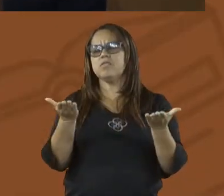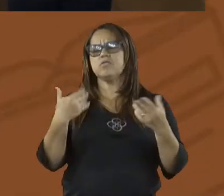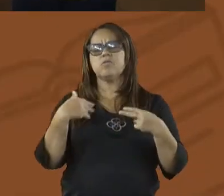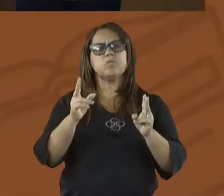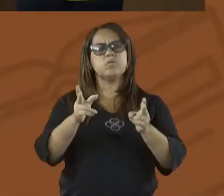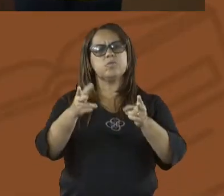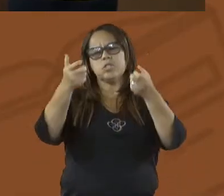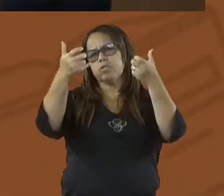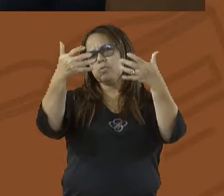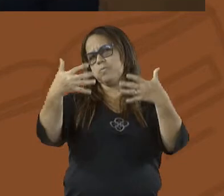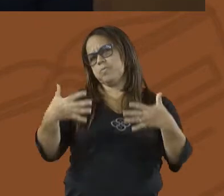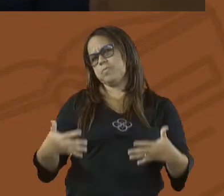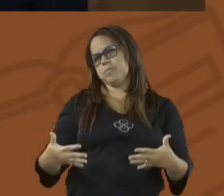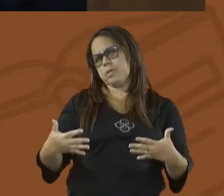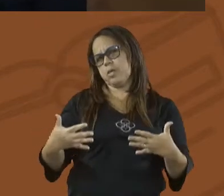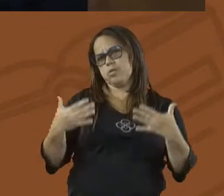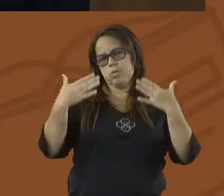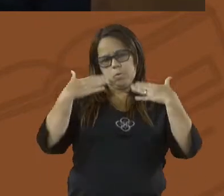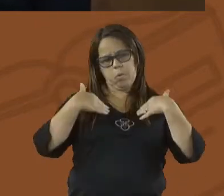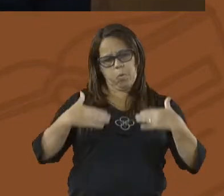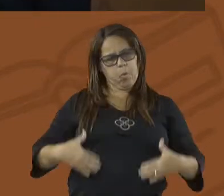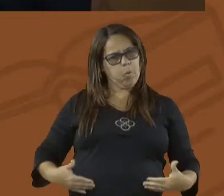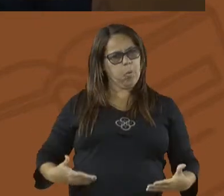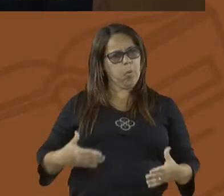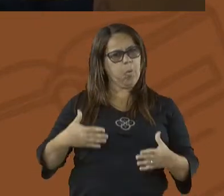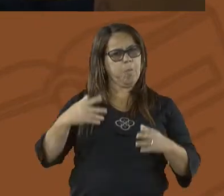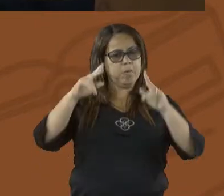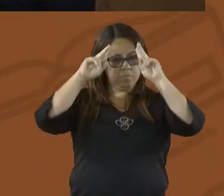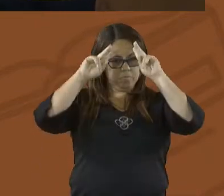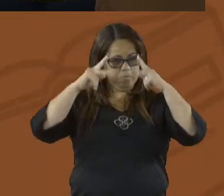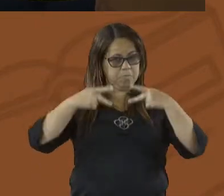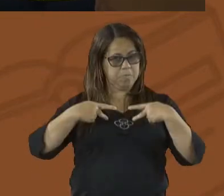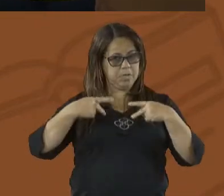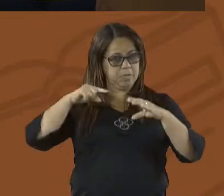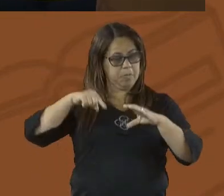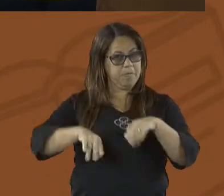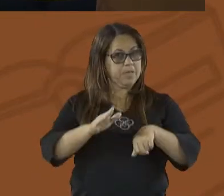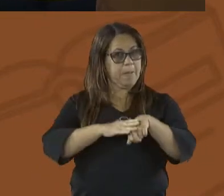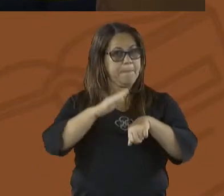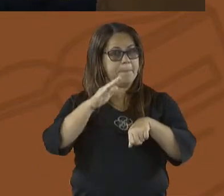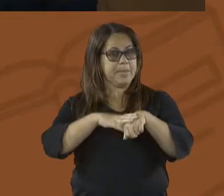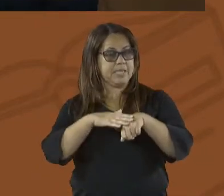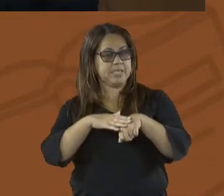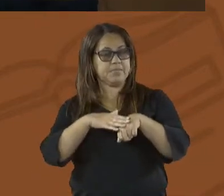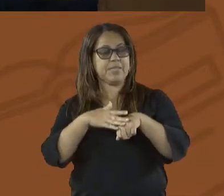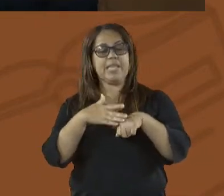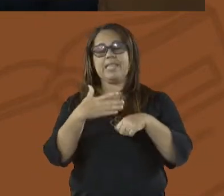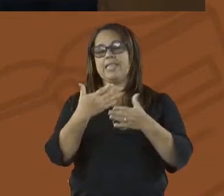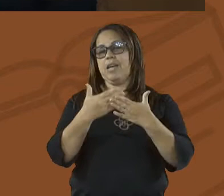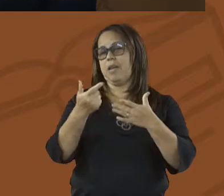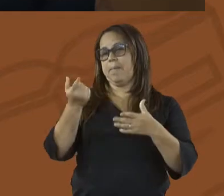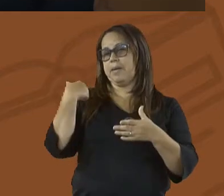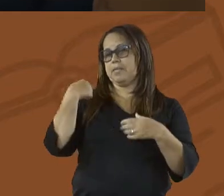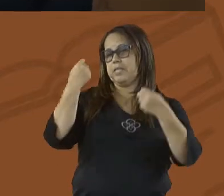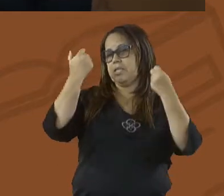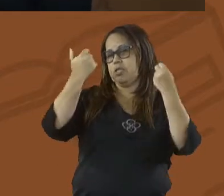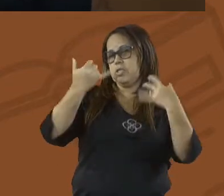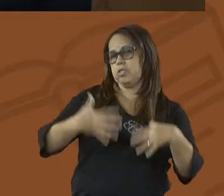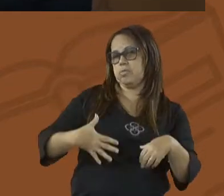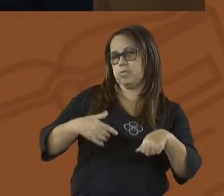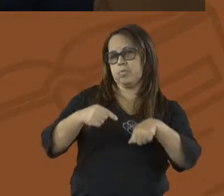continuar a falar um pouquinho sobre corpo humano, só que a gente vai aprofundar. Na aula passada a gente viu célula, vou até mostrar aqui nos slides para